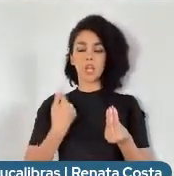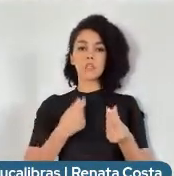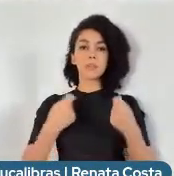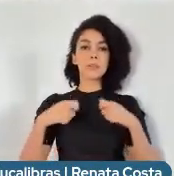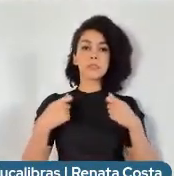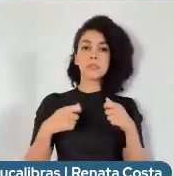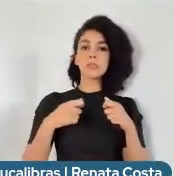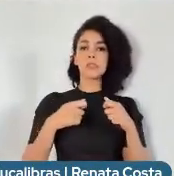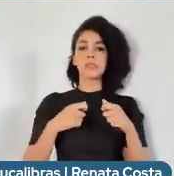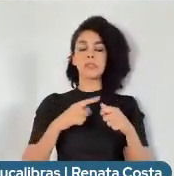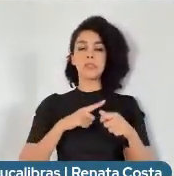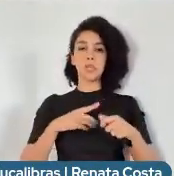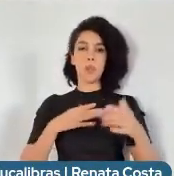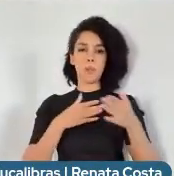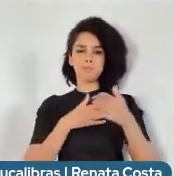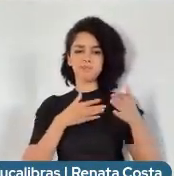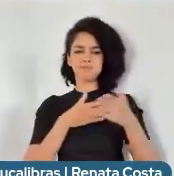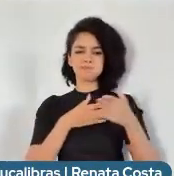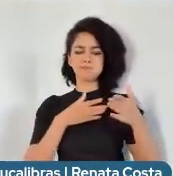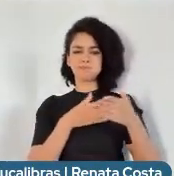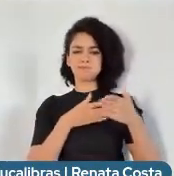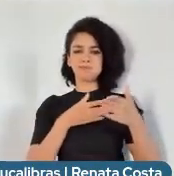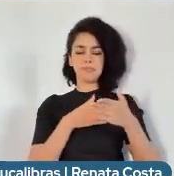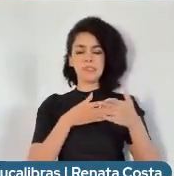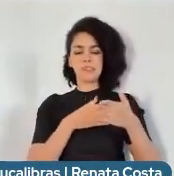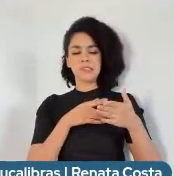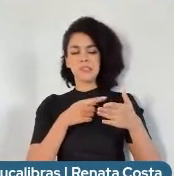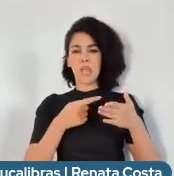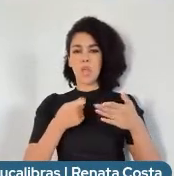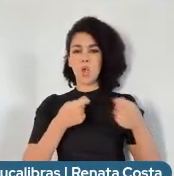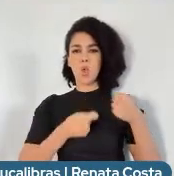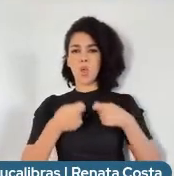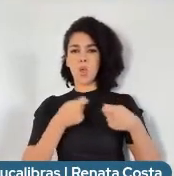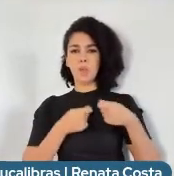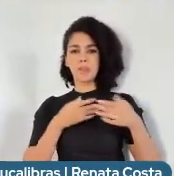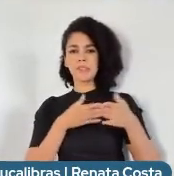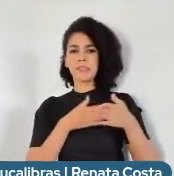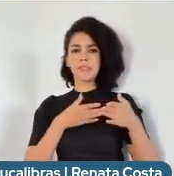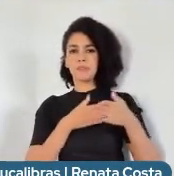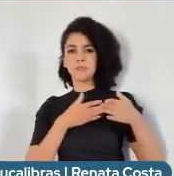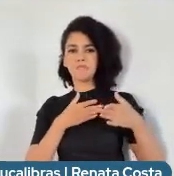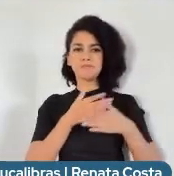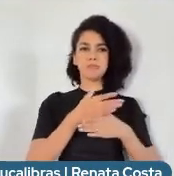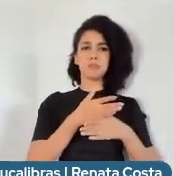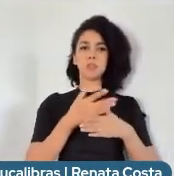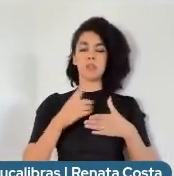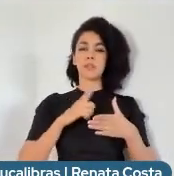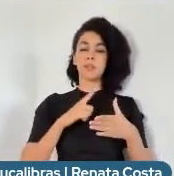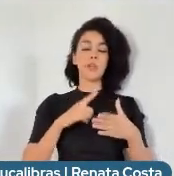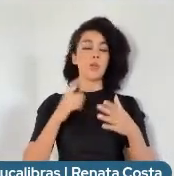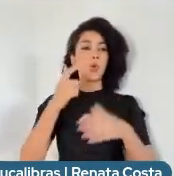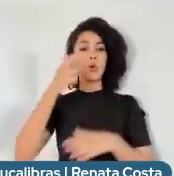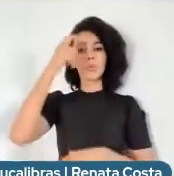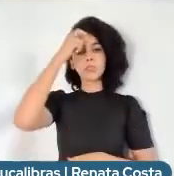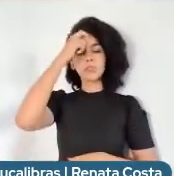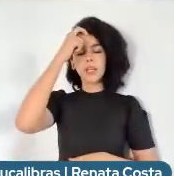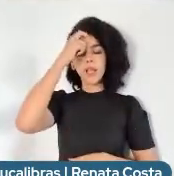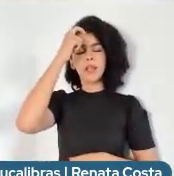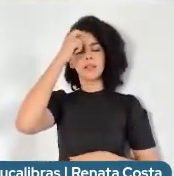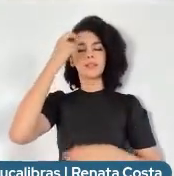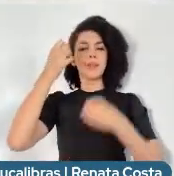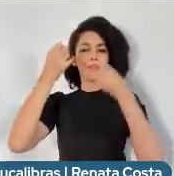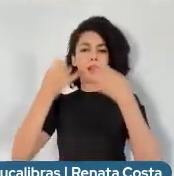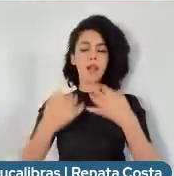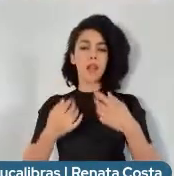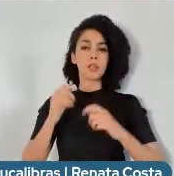uma barreira, que é uma barreira econômica. E aí nós precisamos fazer essa conscientização, né, de uma lógica